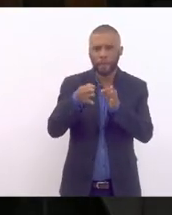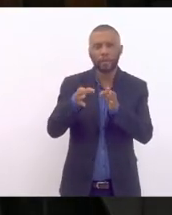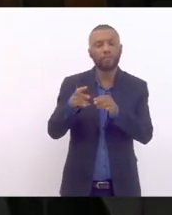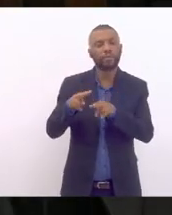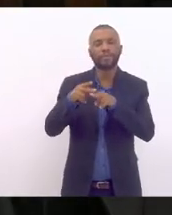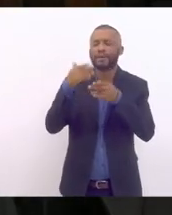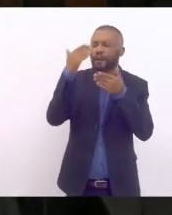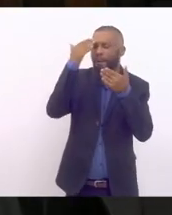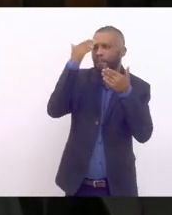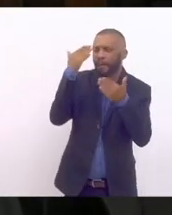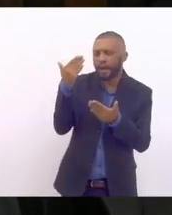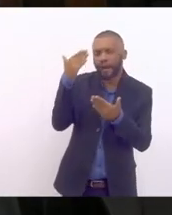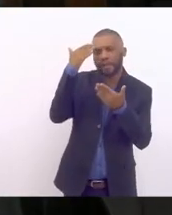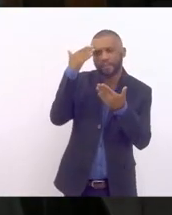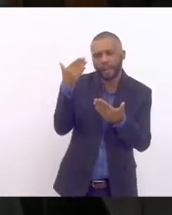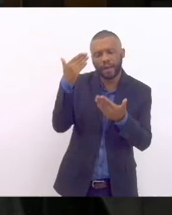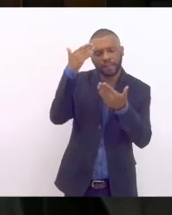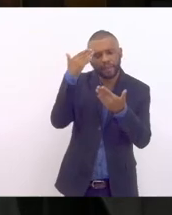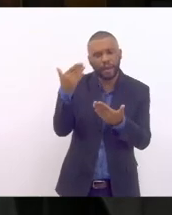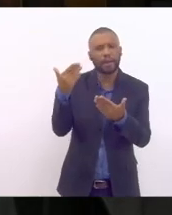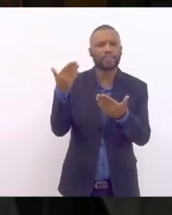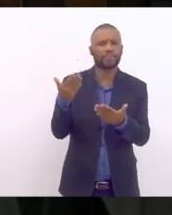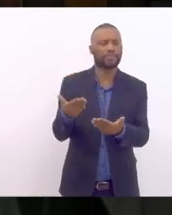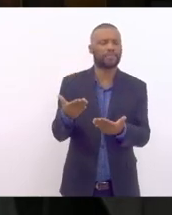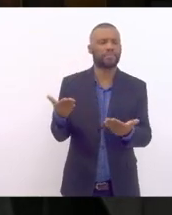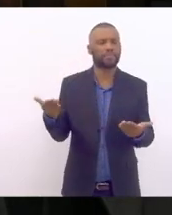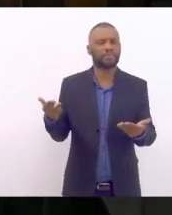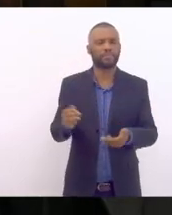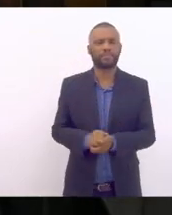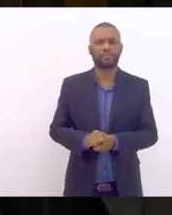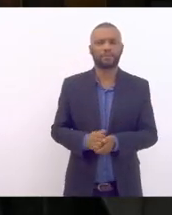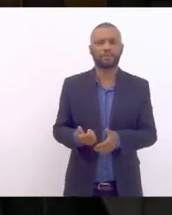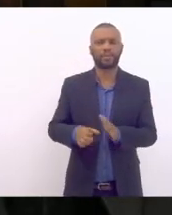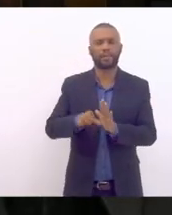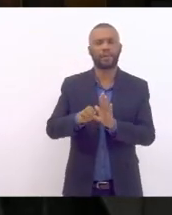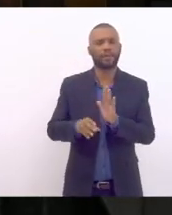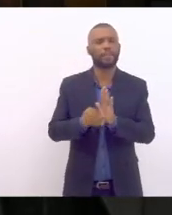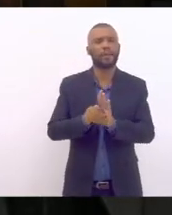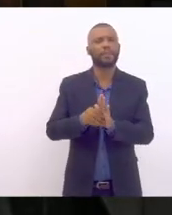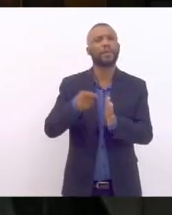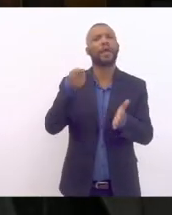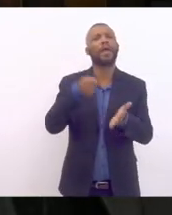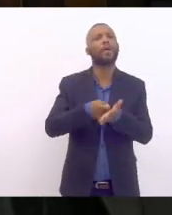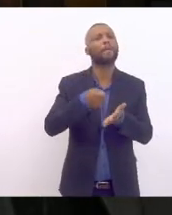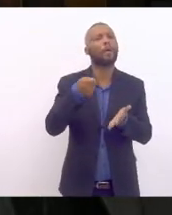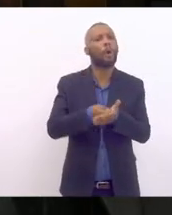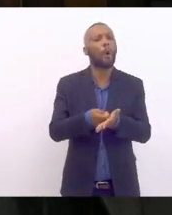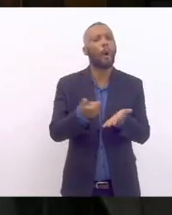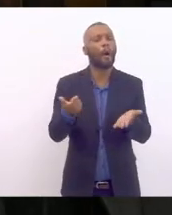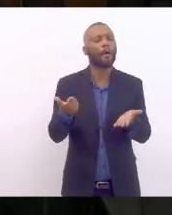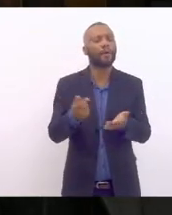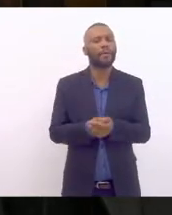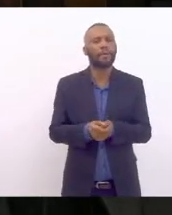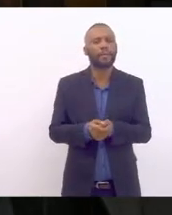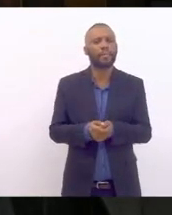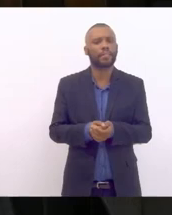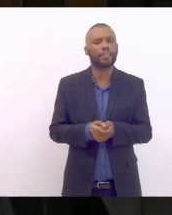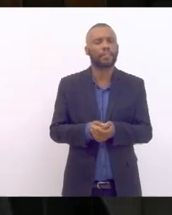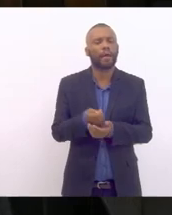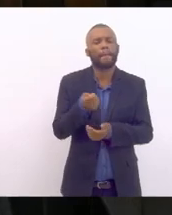gratidão e de gratidão emendas vim positivas Olha aí migalha